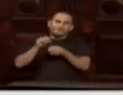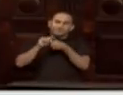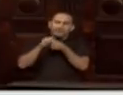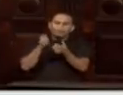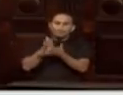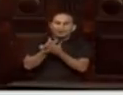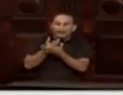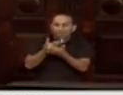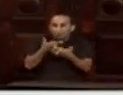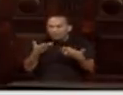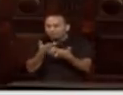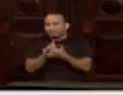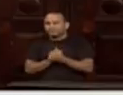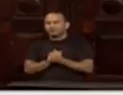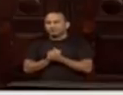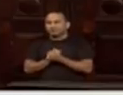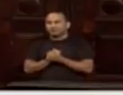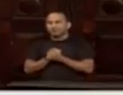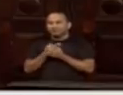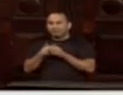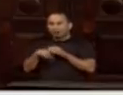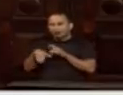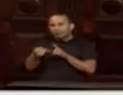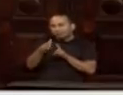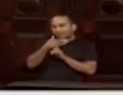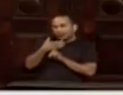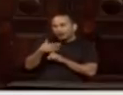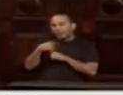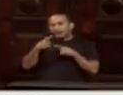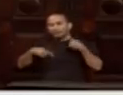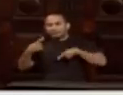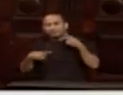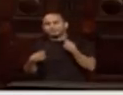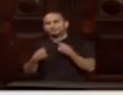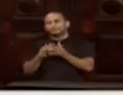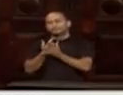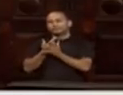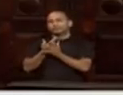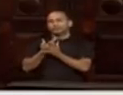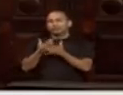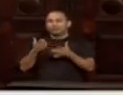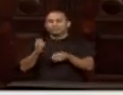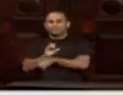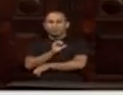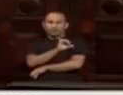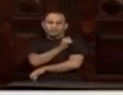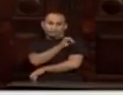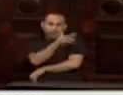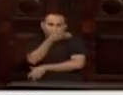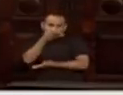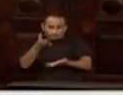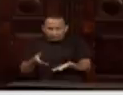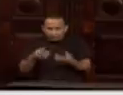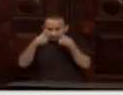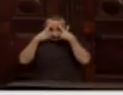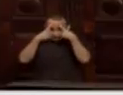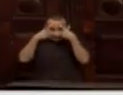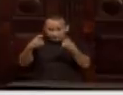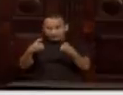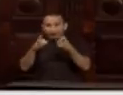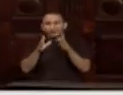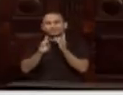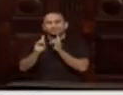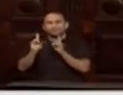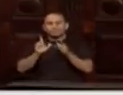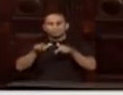de negócios quando investe na política quando financiam campanhas o rio hoje é caro graças à forma